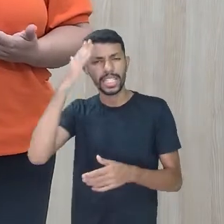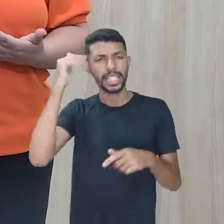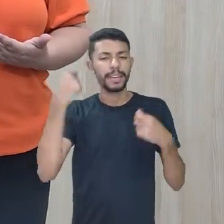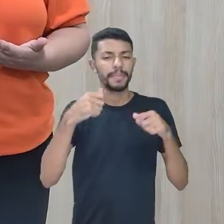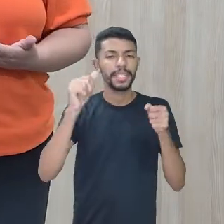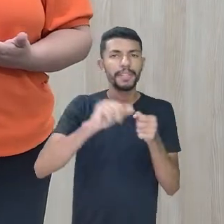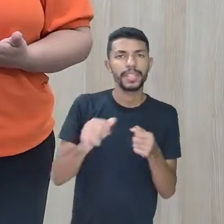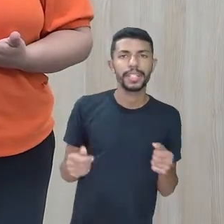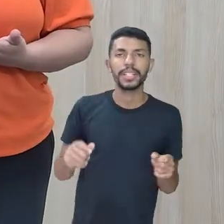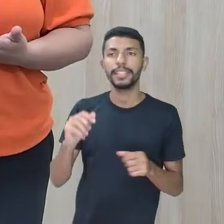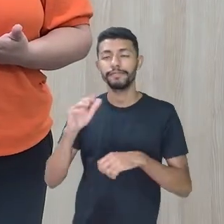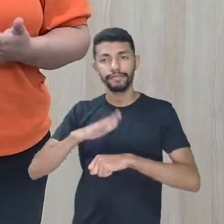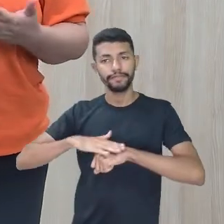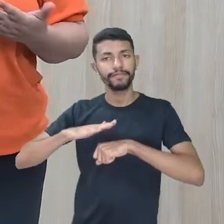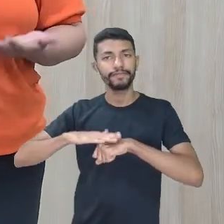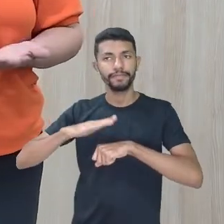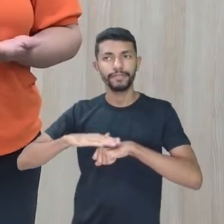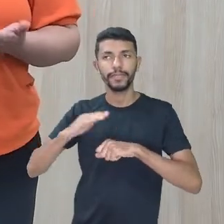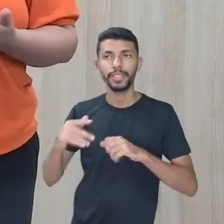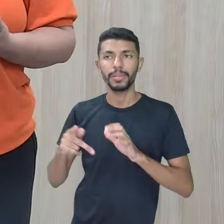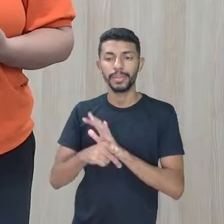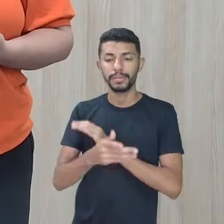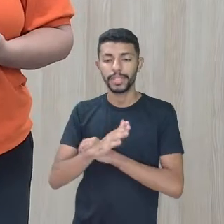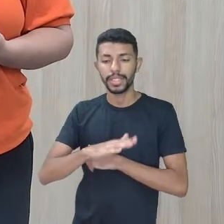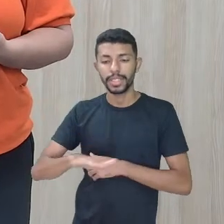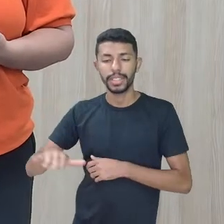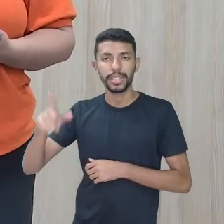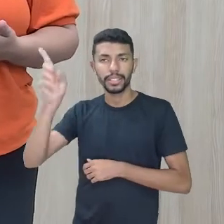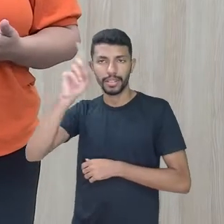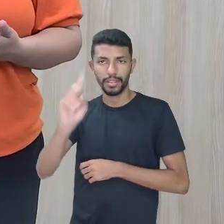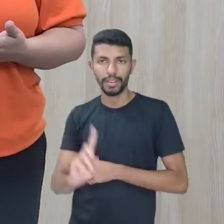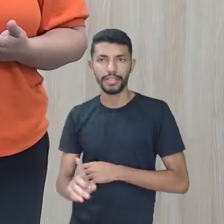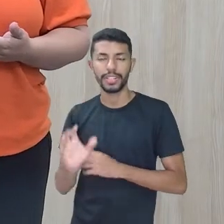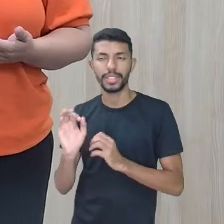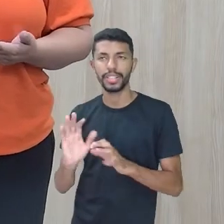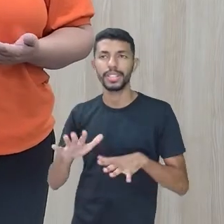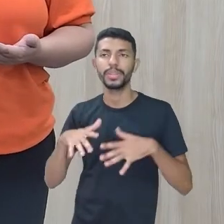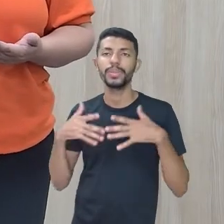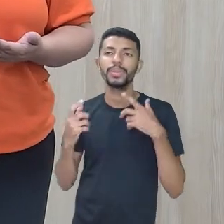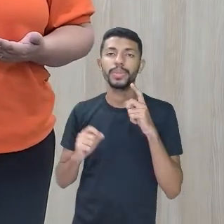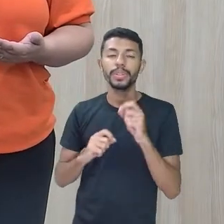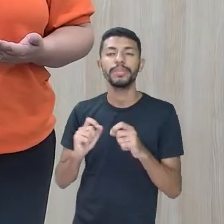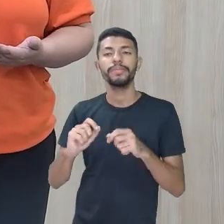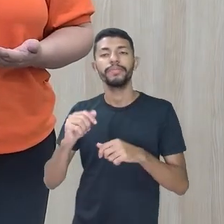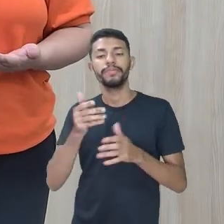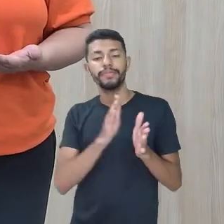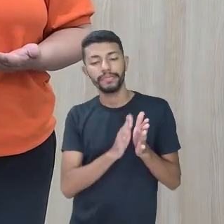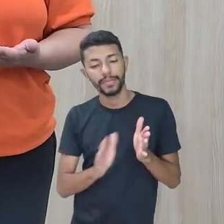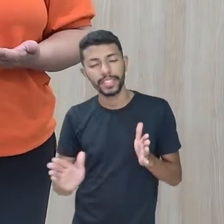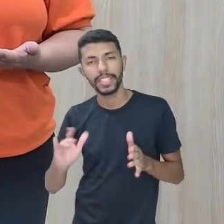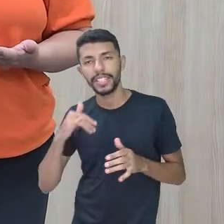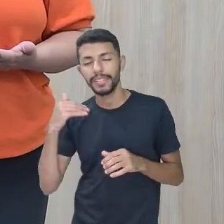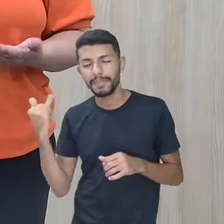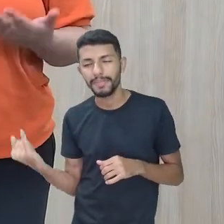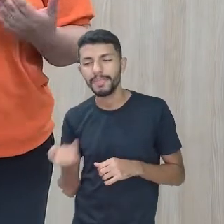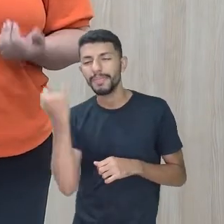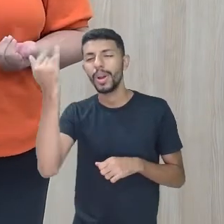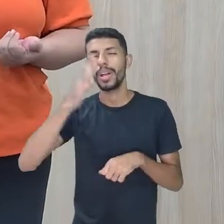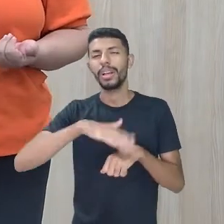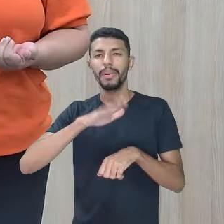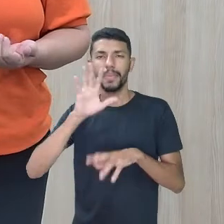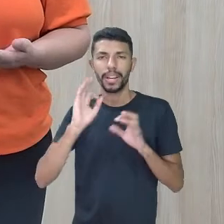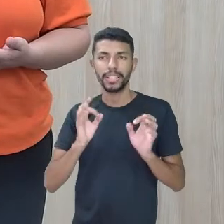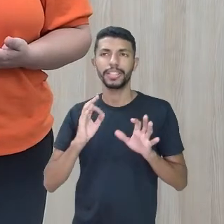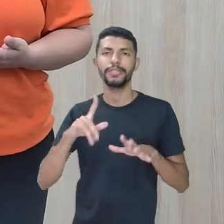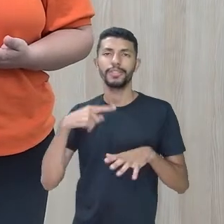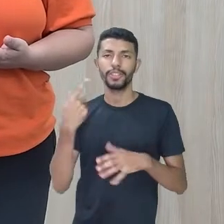com autonomia. Para a criança com deficiência, essa rotina é ainda mais importante. Nós vimos isso